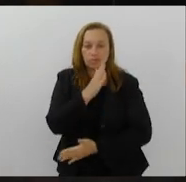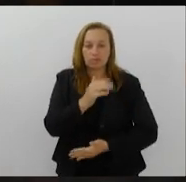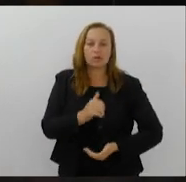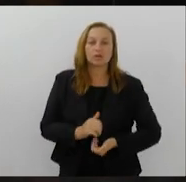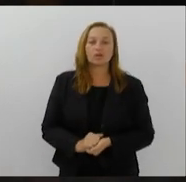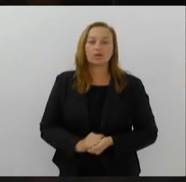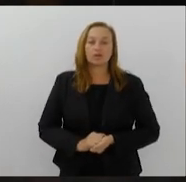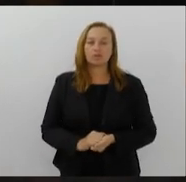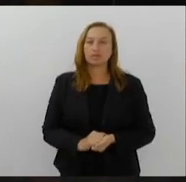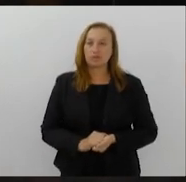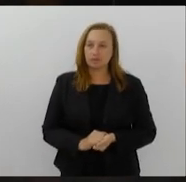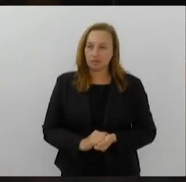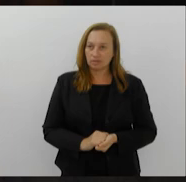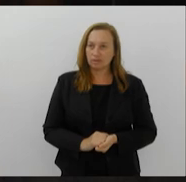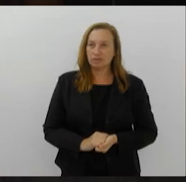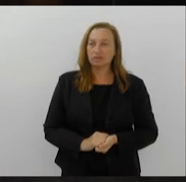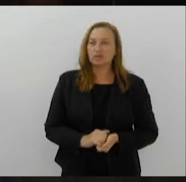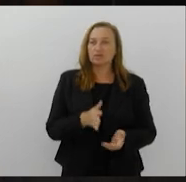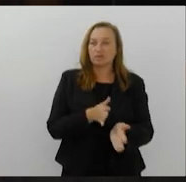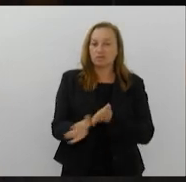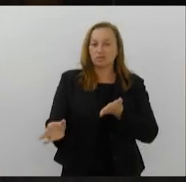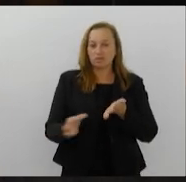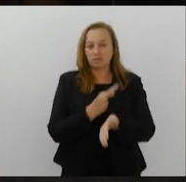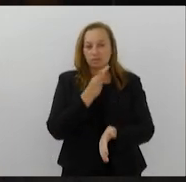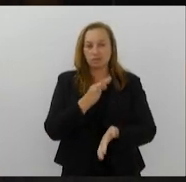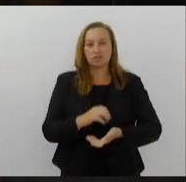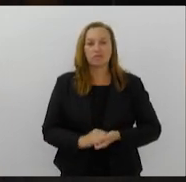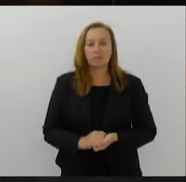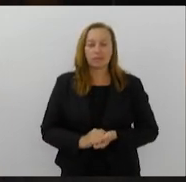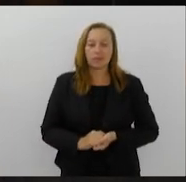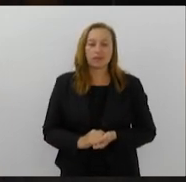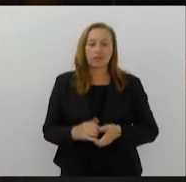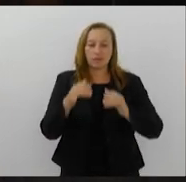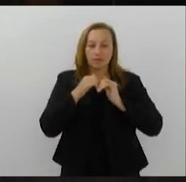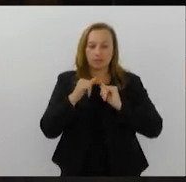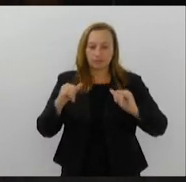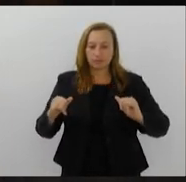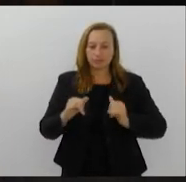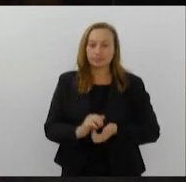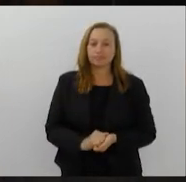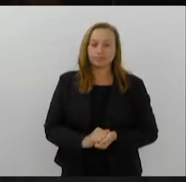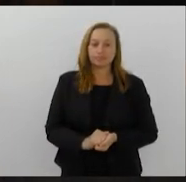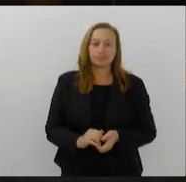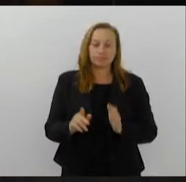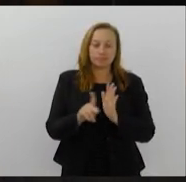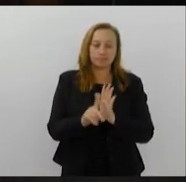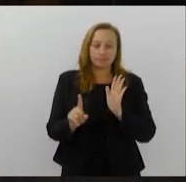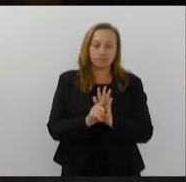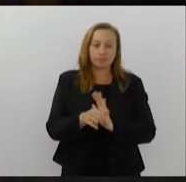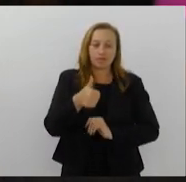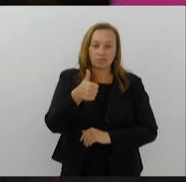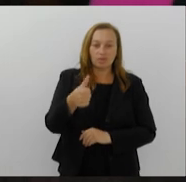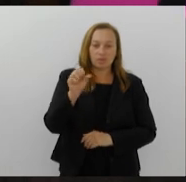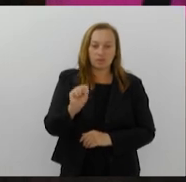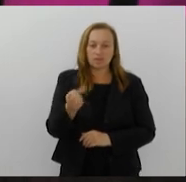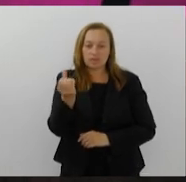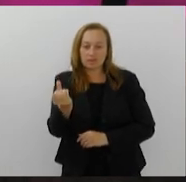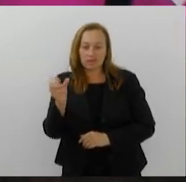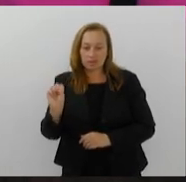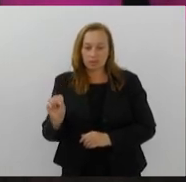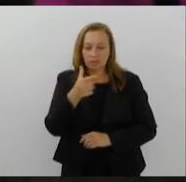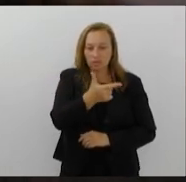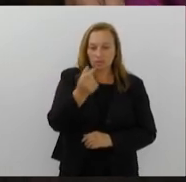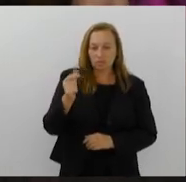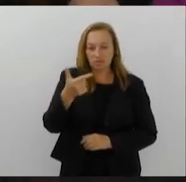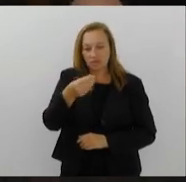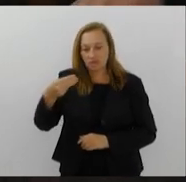como estão. Aprovado, vai autógrafo. Anuncio, projeto de lei número 1868